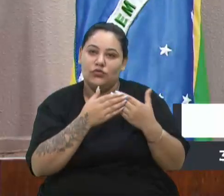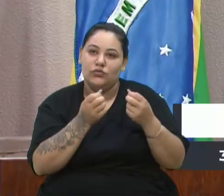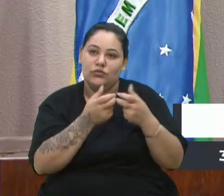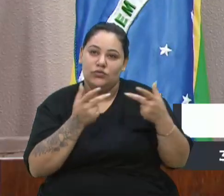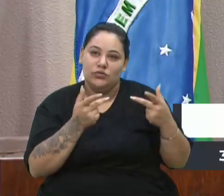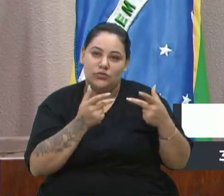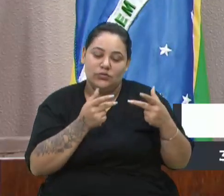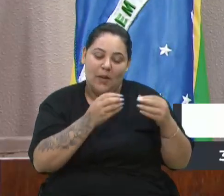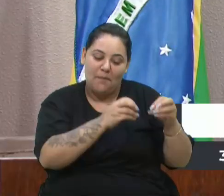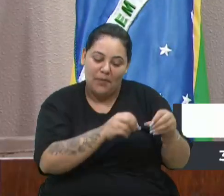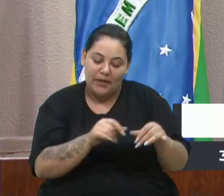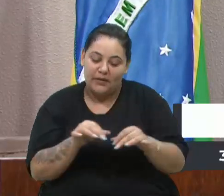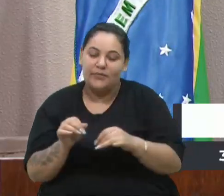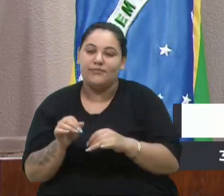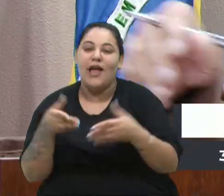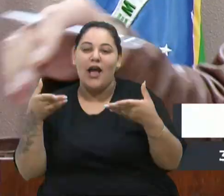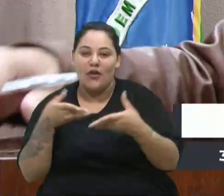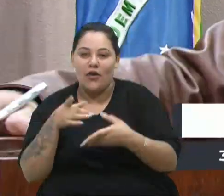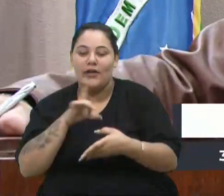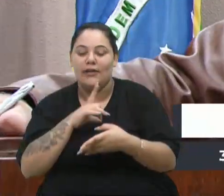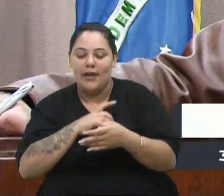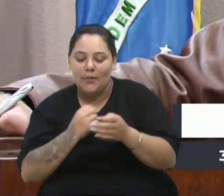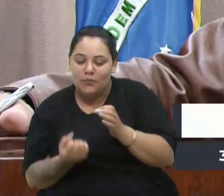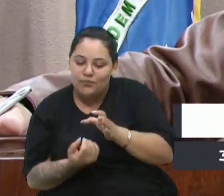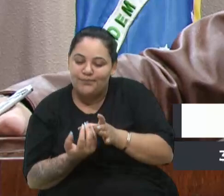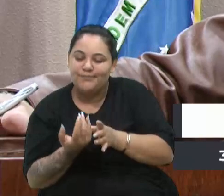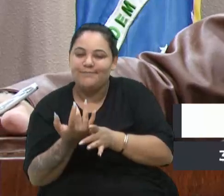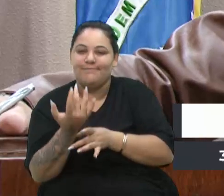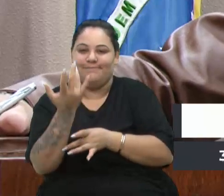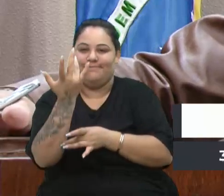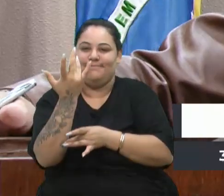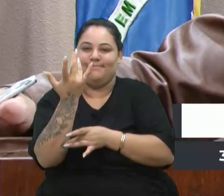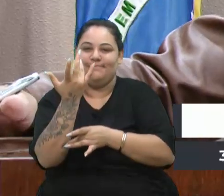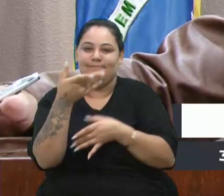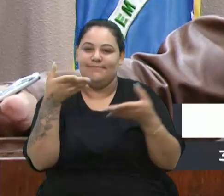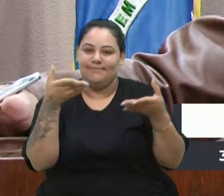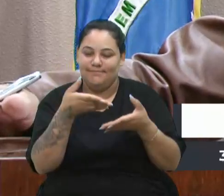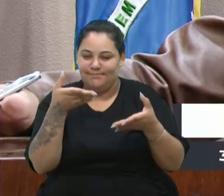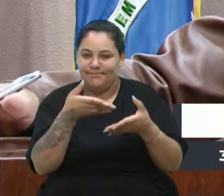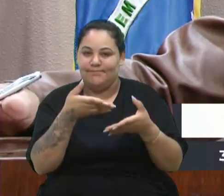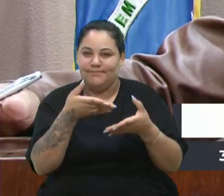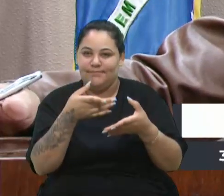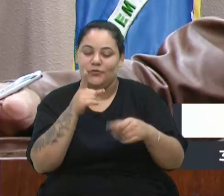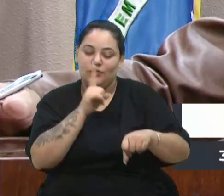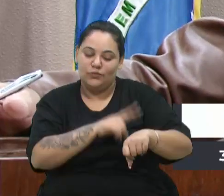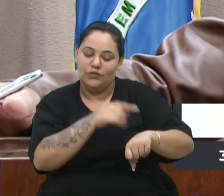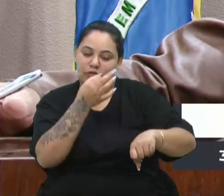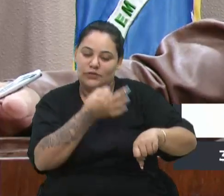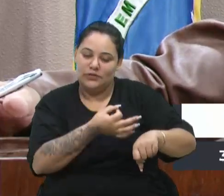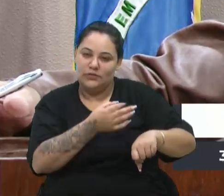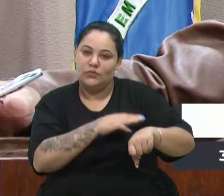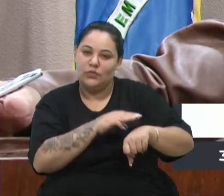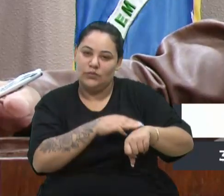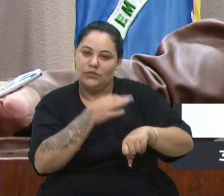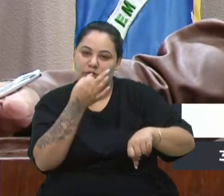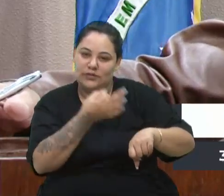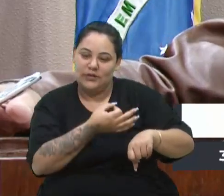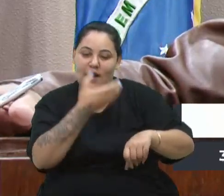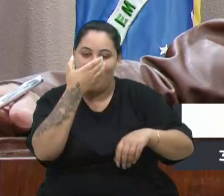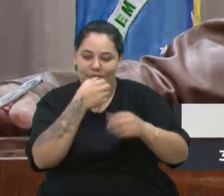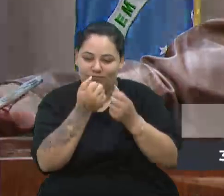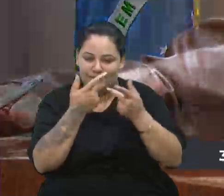parecem começar a dar pequenos resultados. Ao passo que, no momento certo e no tempo certo, os frutos